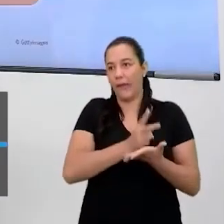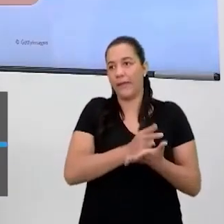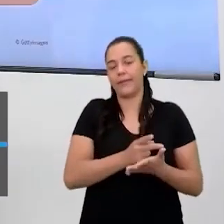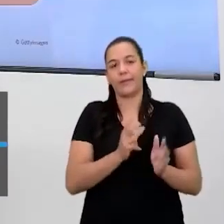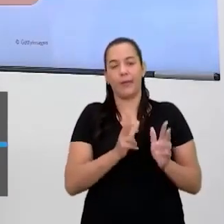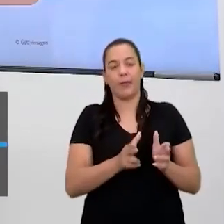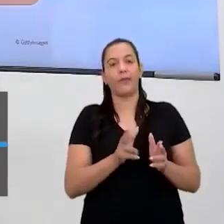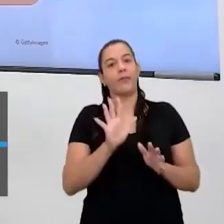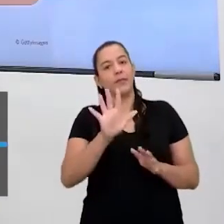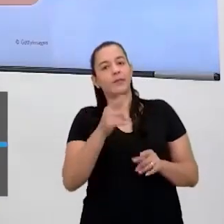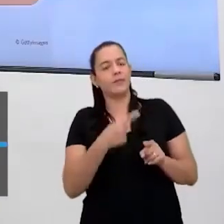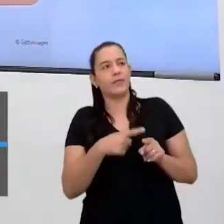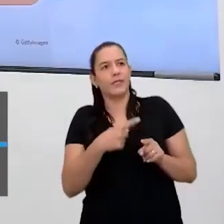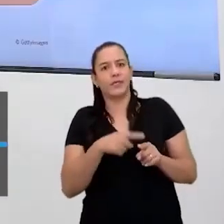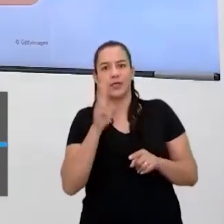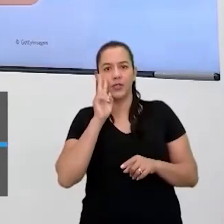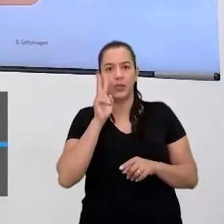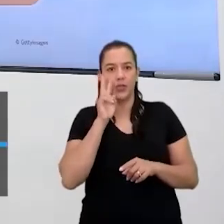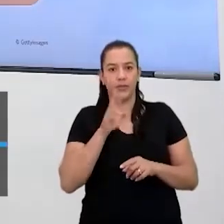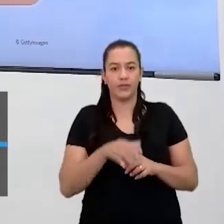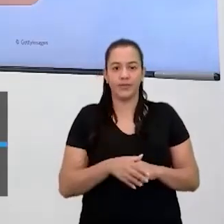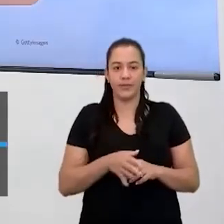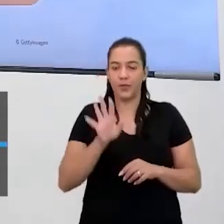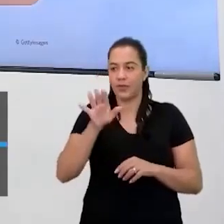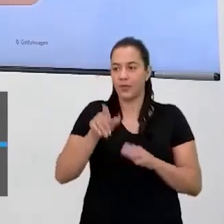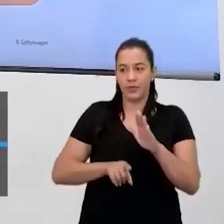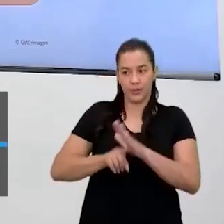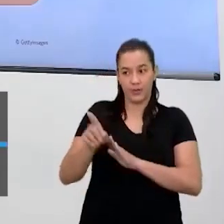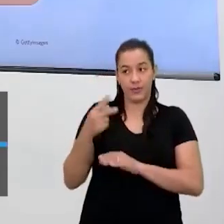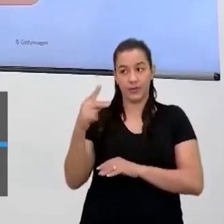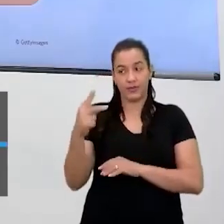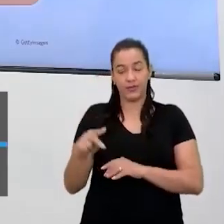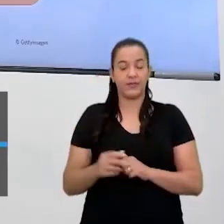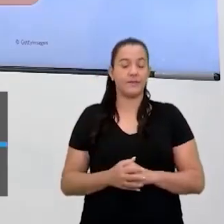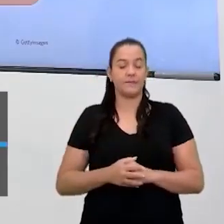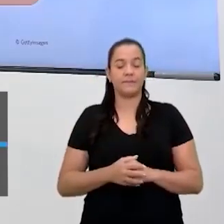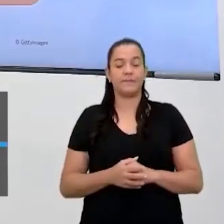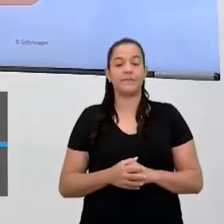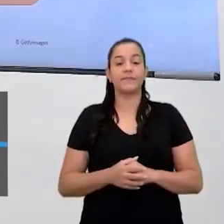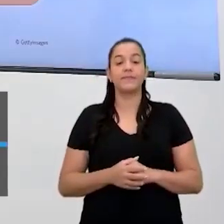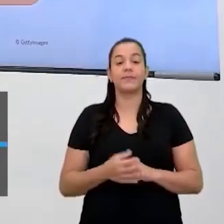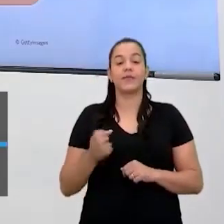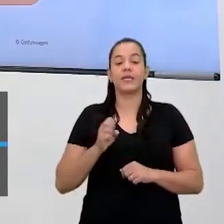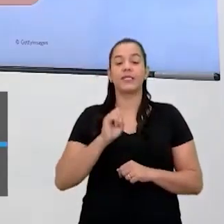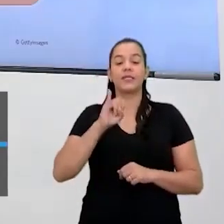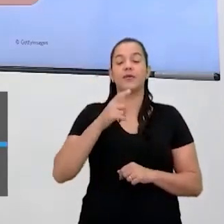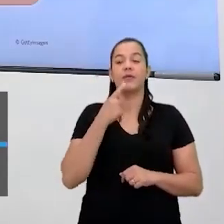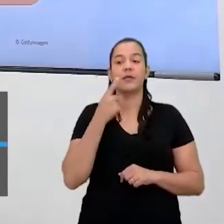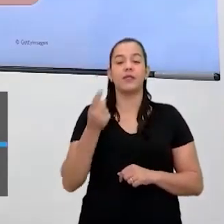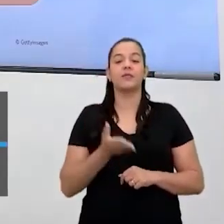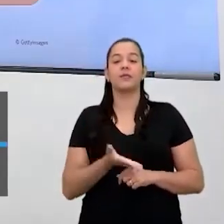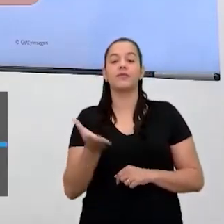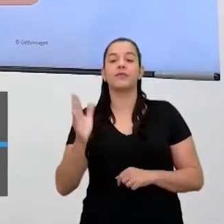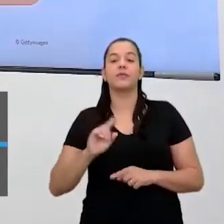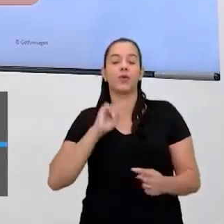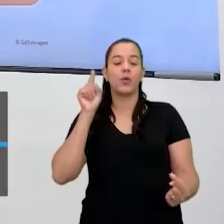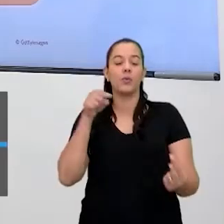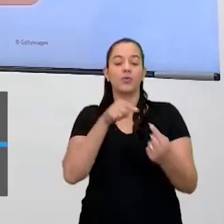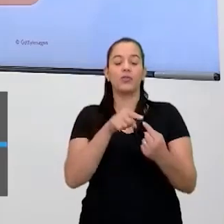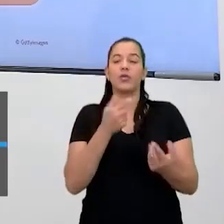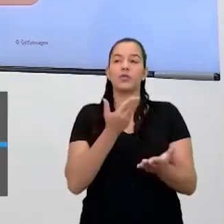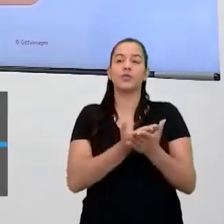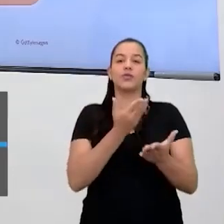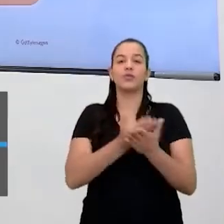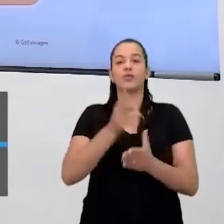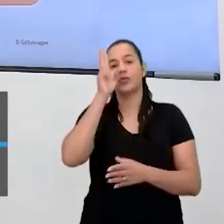história... Se eu tivesse que perguntar para você, agora vamos fazer um cosplay aqui para valer. Beleza. Se eu tivesse que falar para você, qual é o objeto de estudo